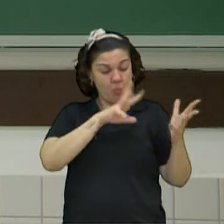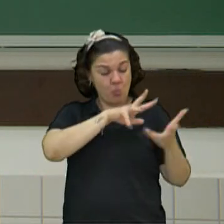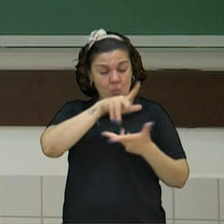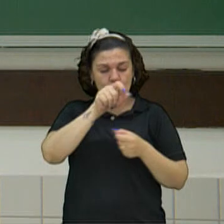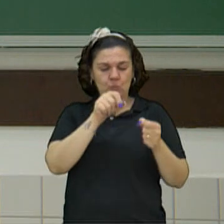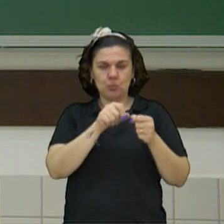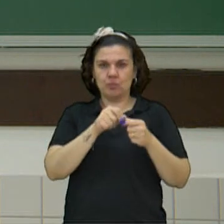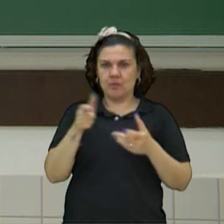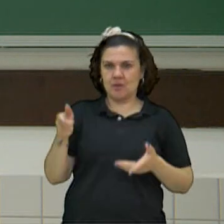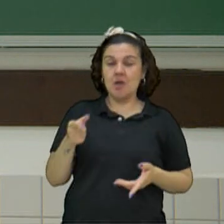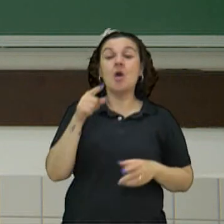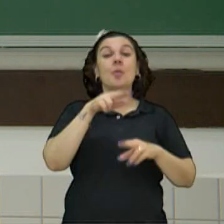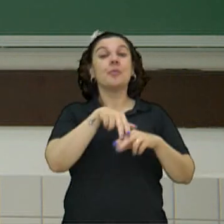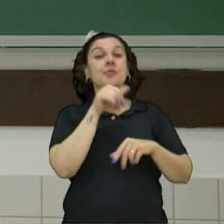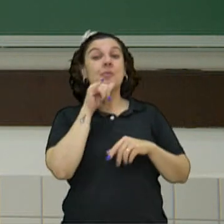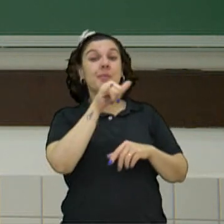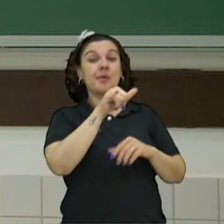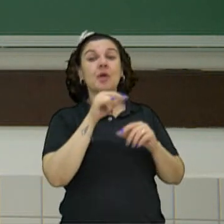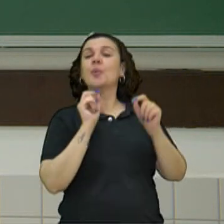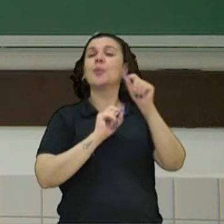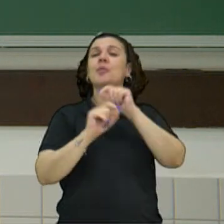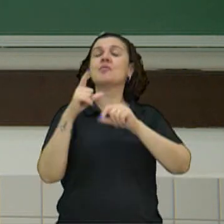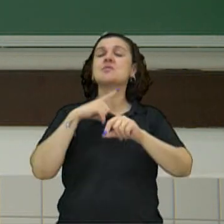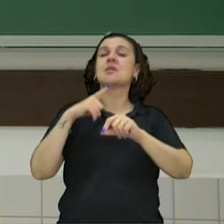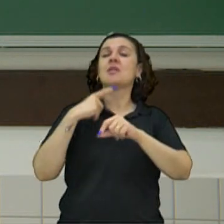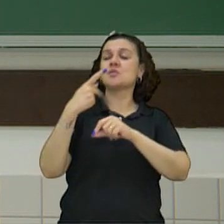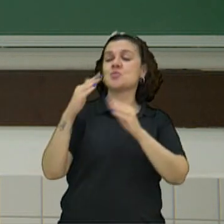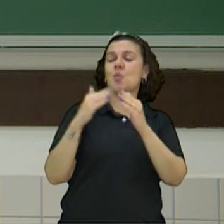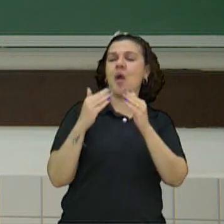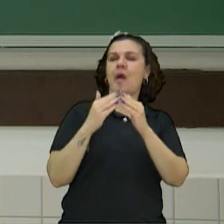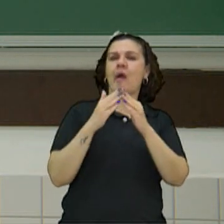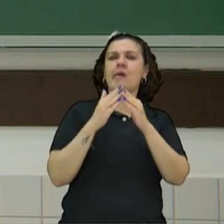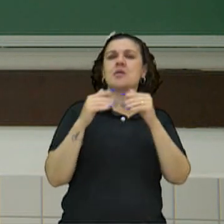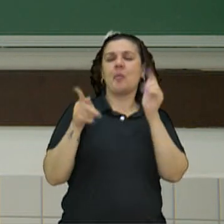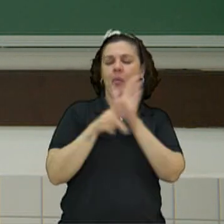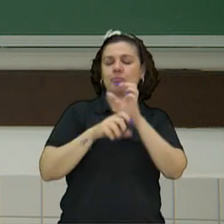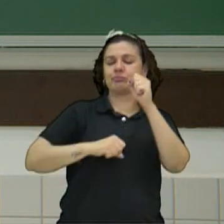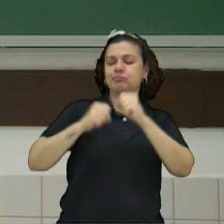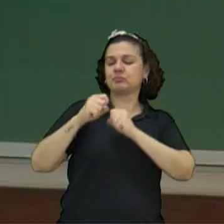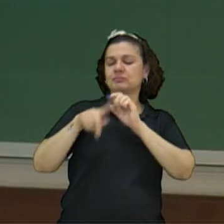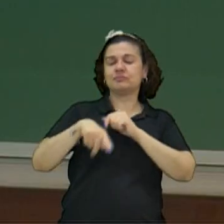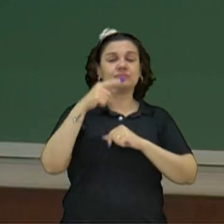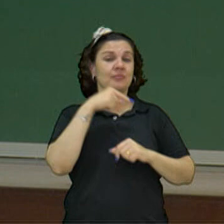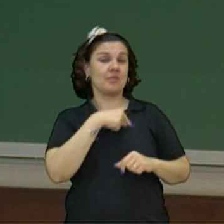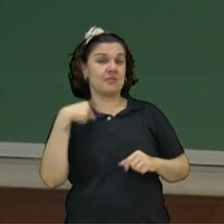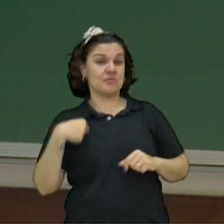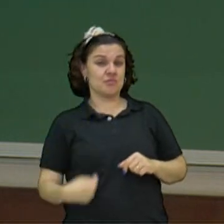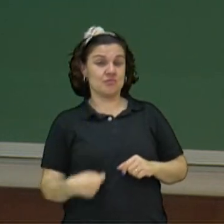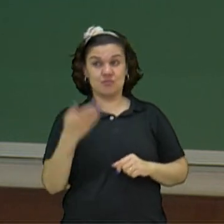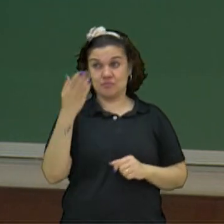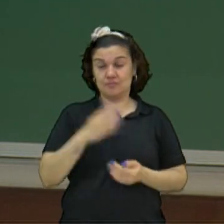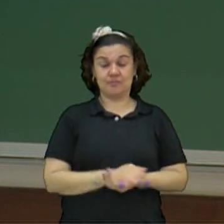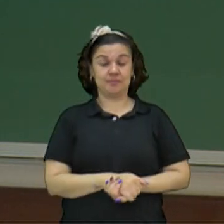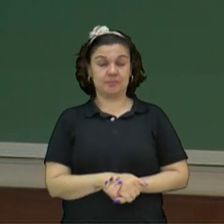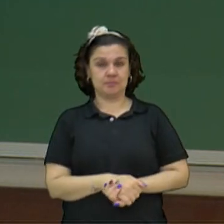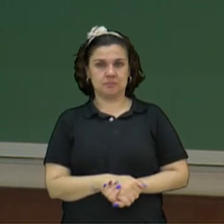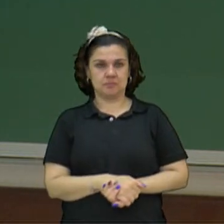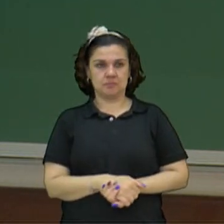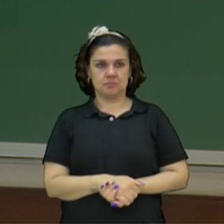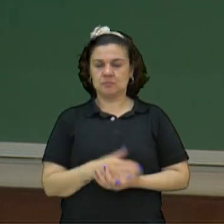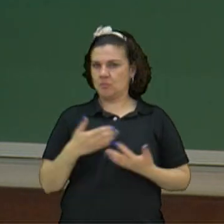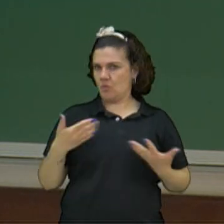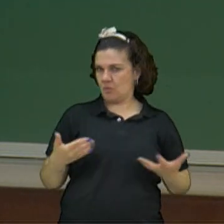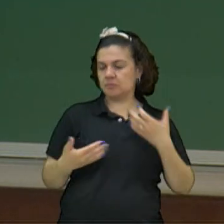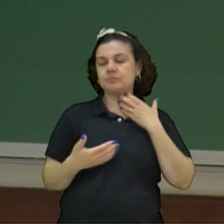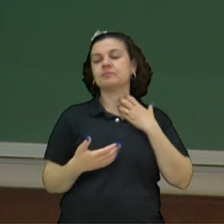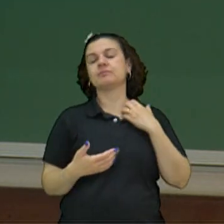quantos produtos você tem em casa que foram fabricados na China? Veja, uma aula que eu